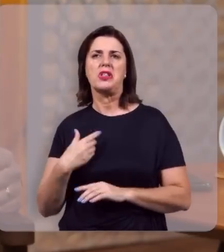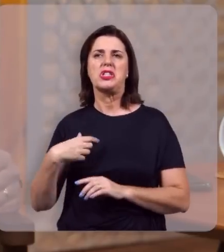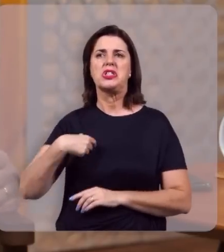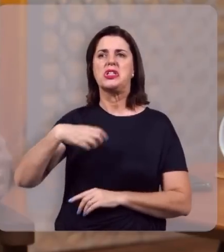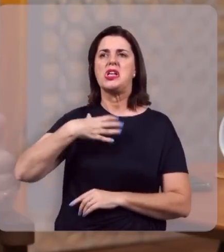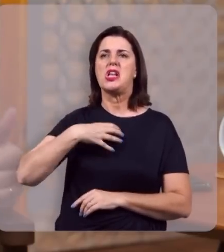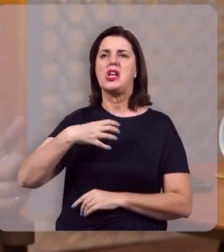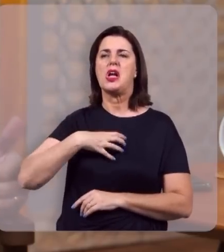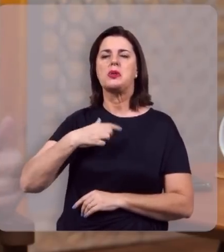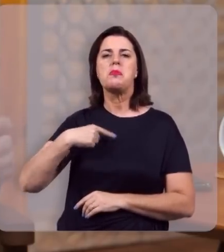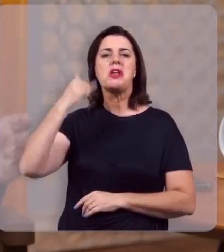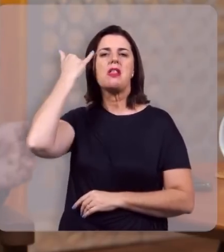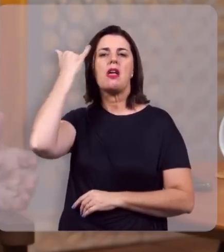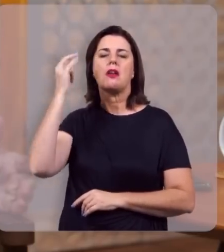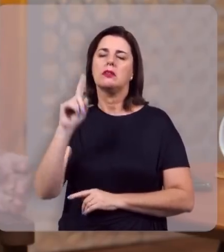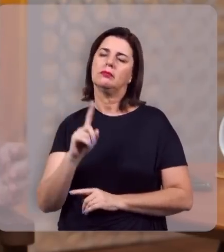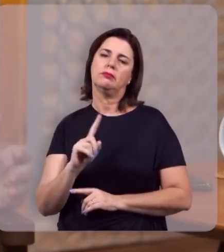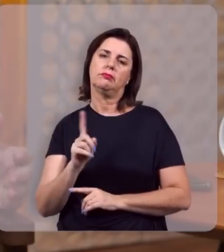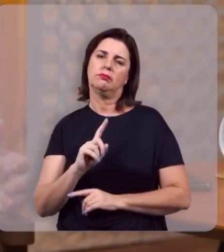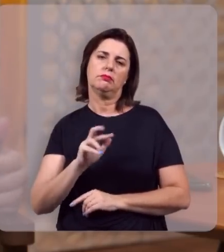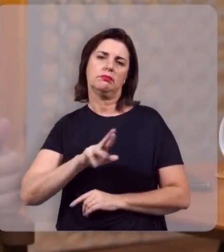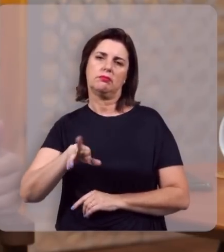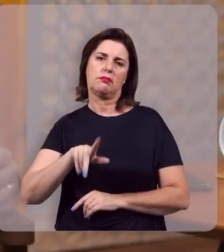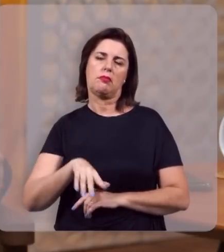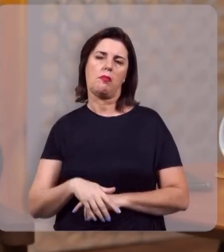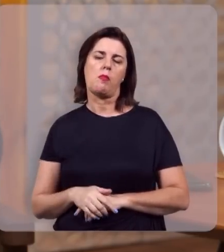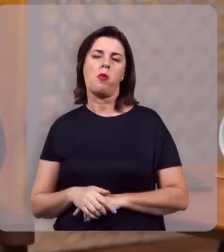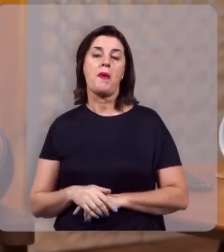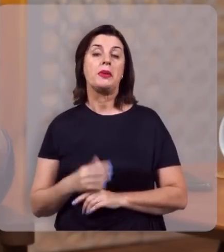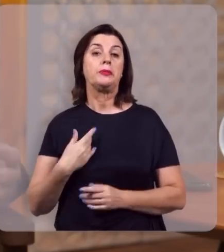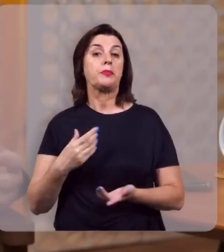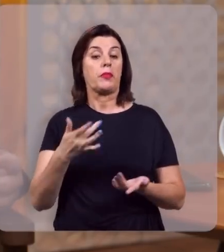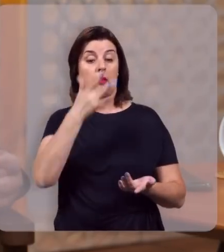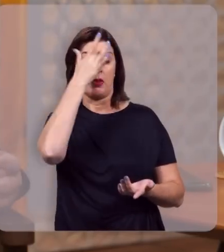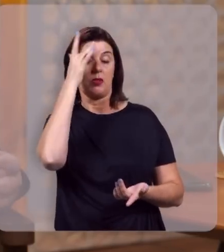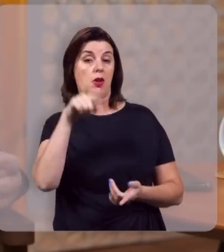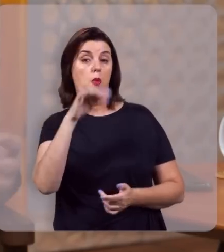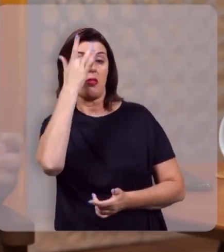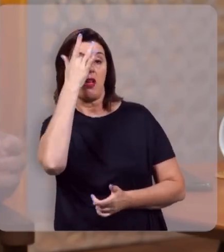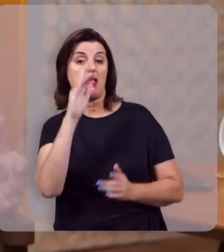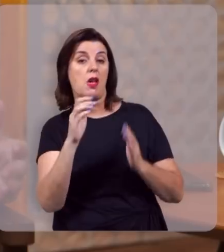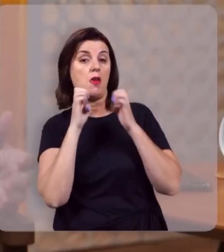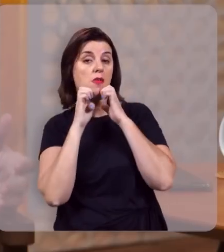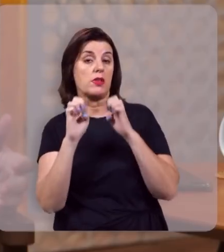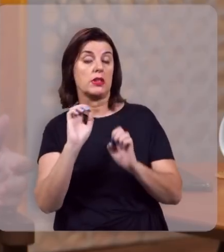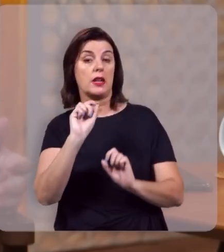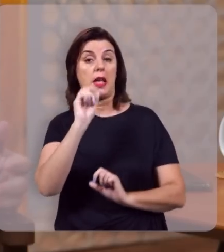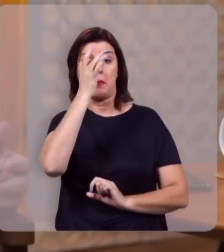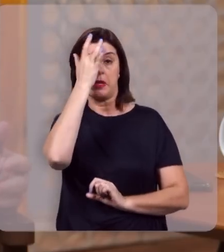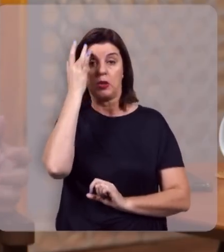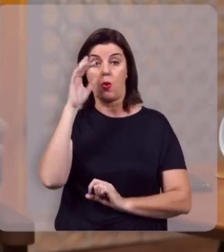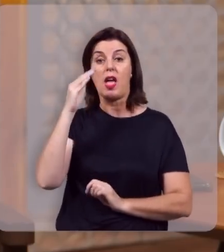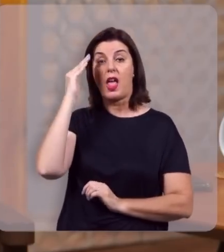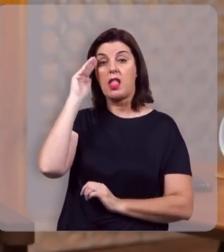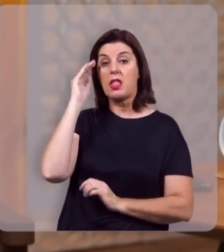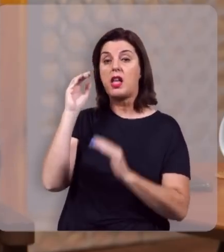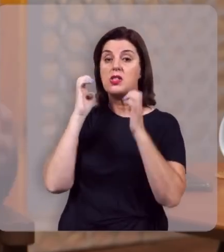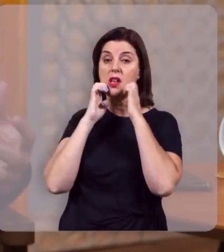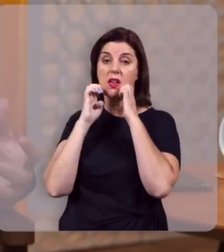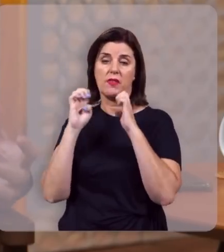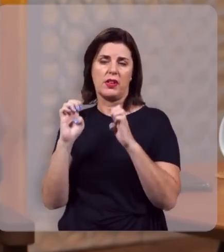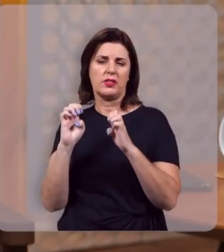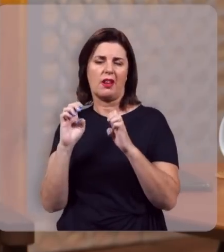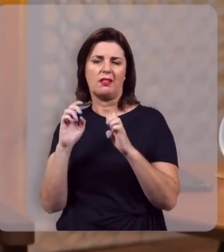na cabeça, é isso? Não, essa pessoa, ela não compreendeu o Evangelho, porque quem compreende o Evangelho não é